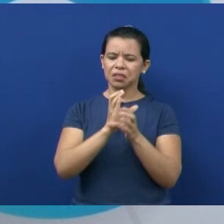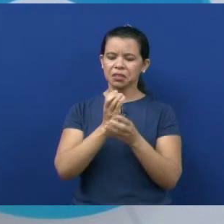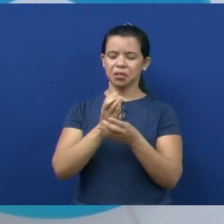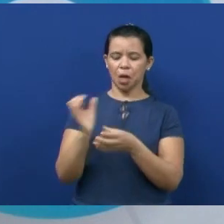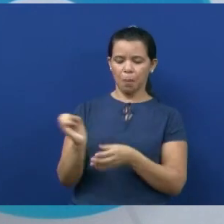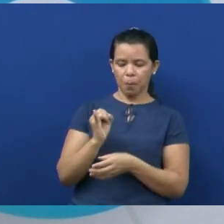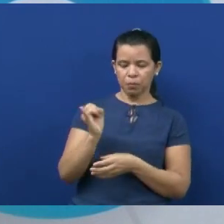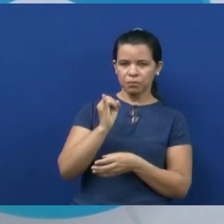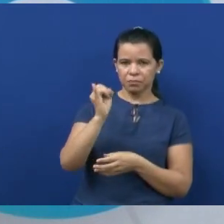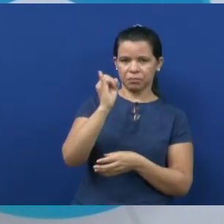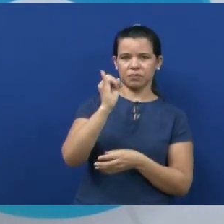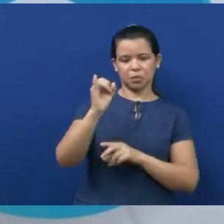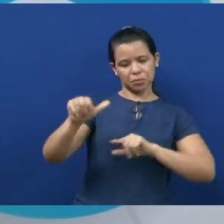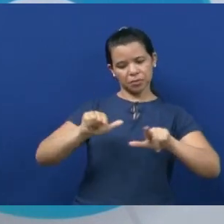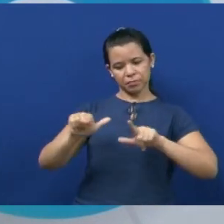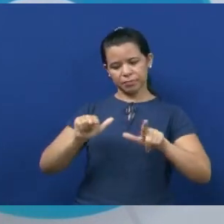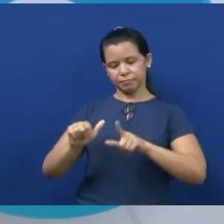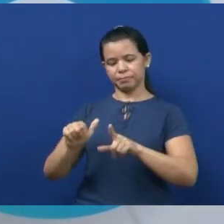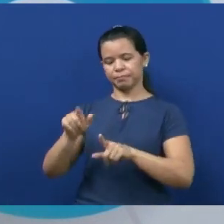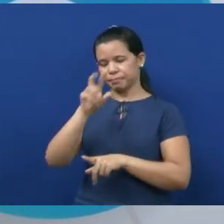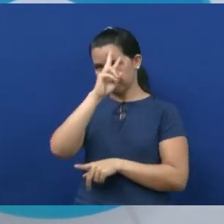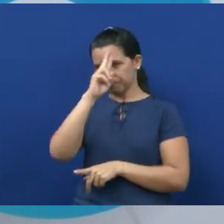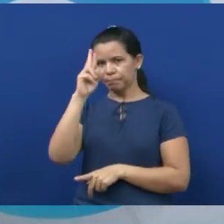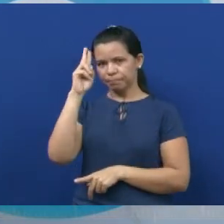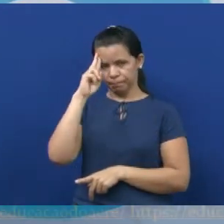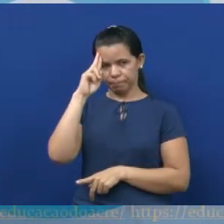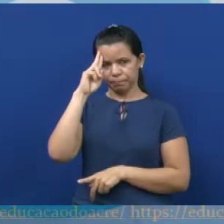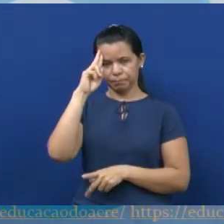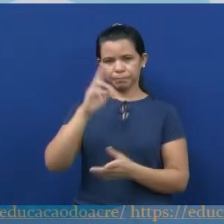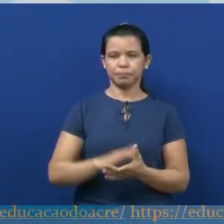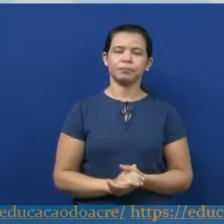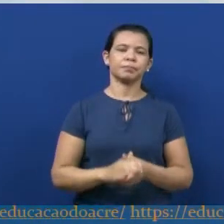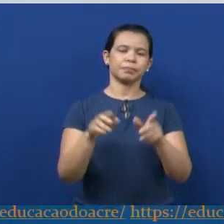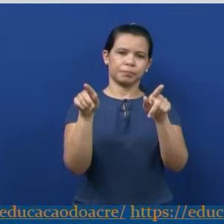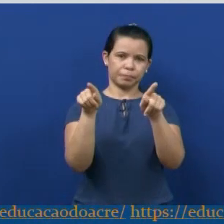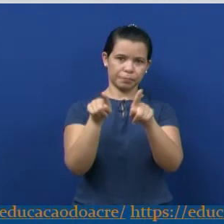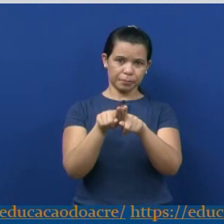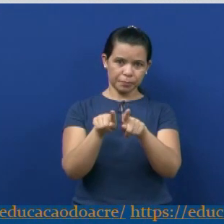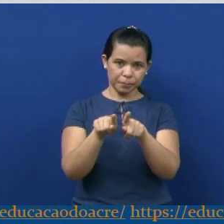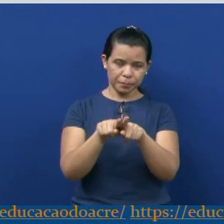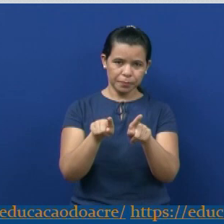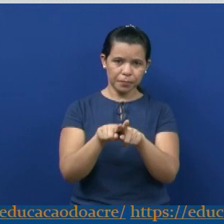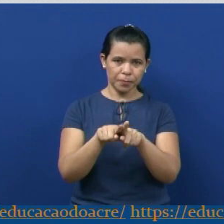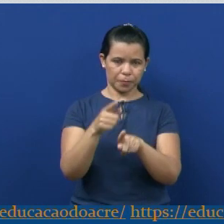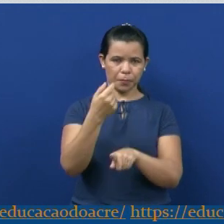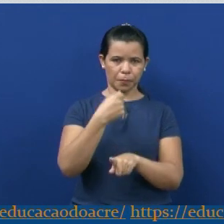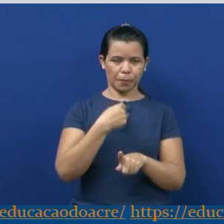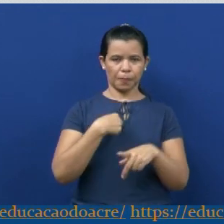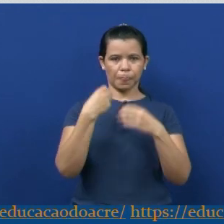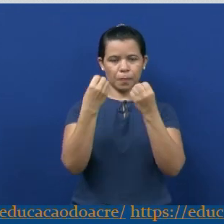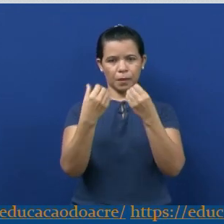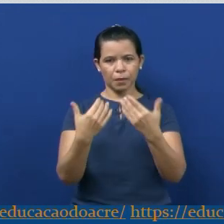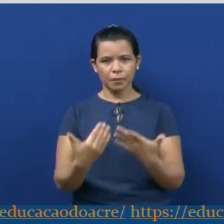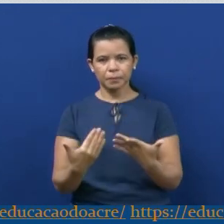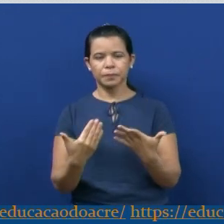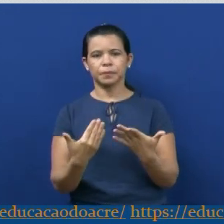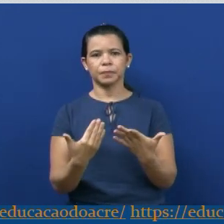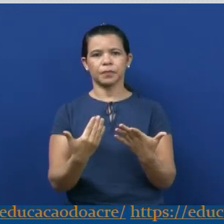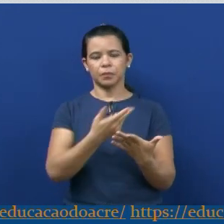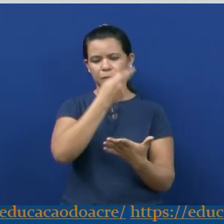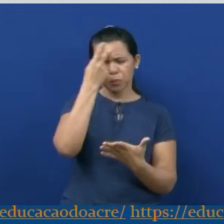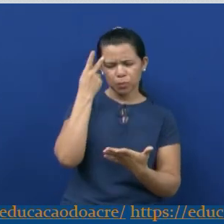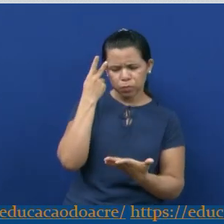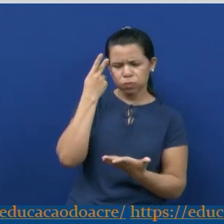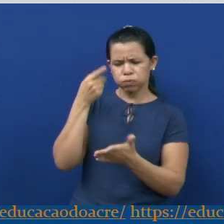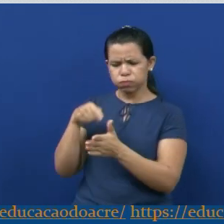do historiador. E também, como eu disse para vocês, que o historiador ele utiliza de fontes